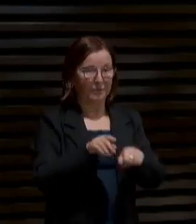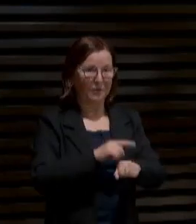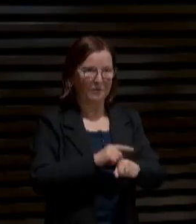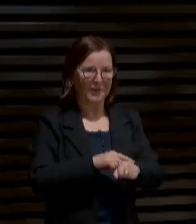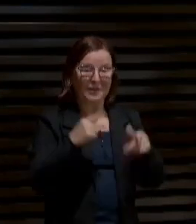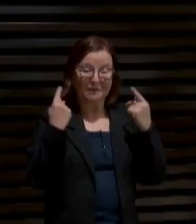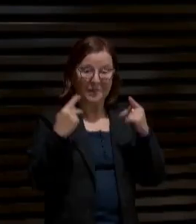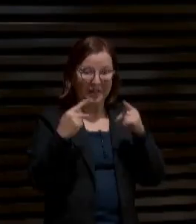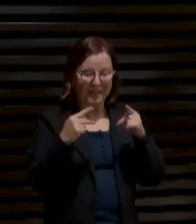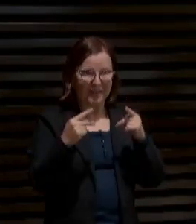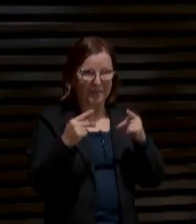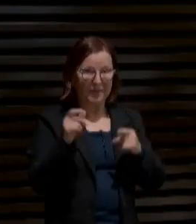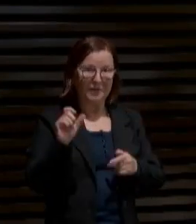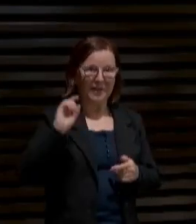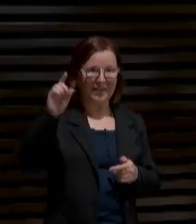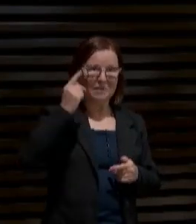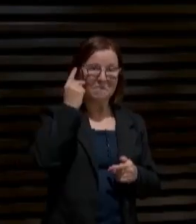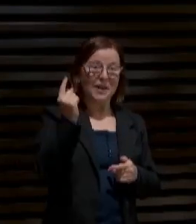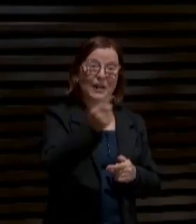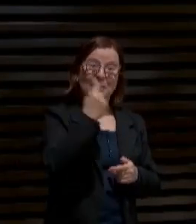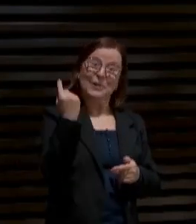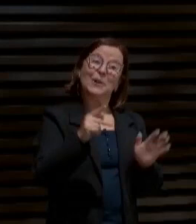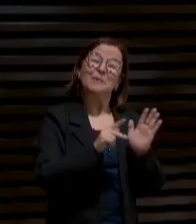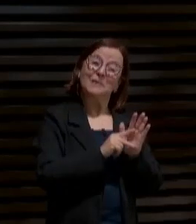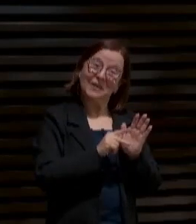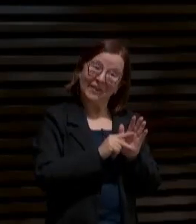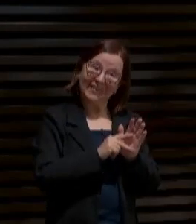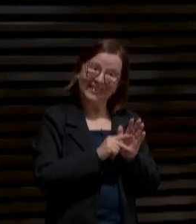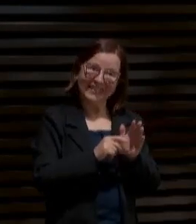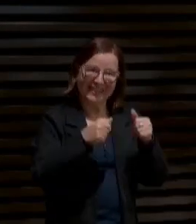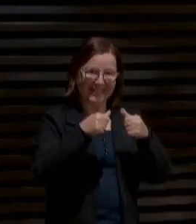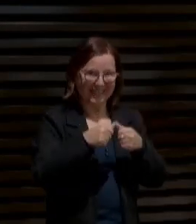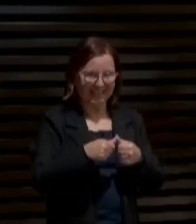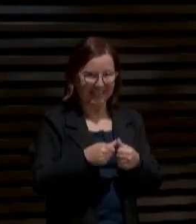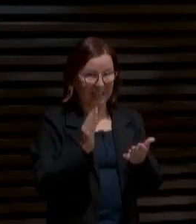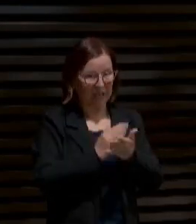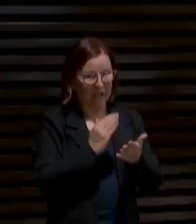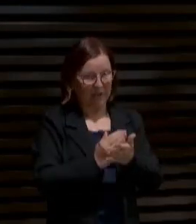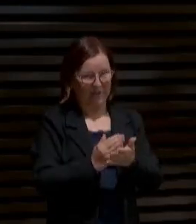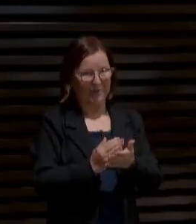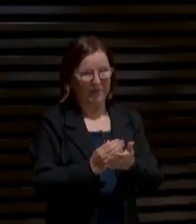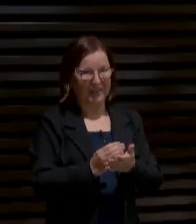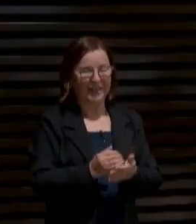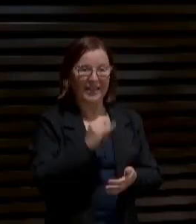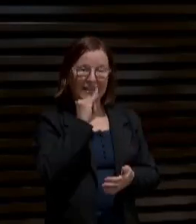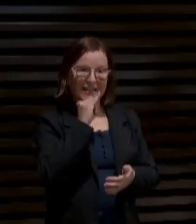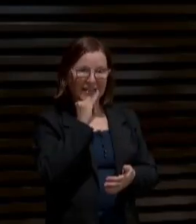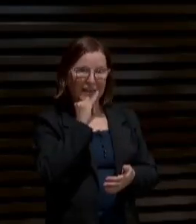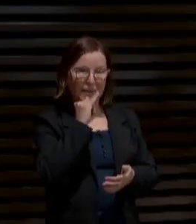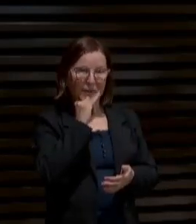para nós mesmos Esses são alguns dos meios pelos quais o espírito santo